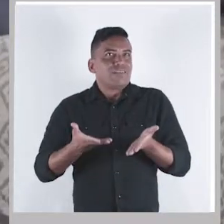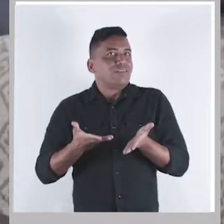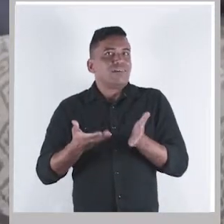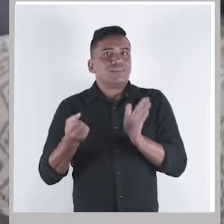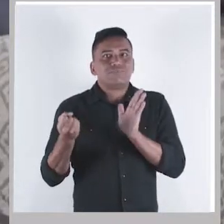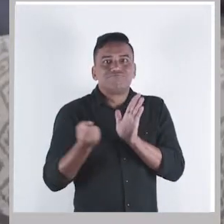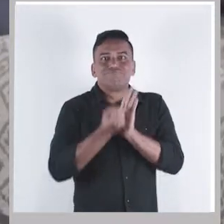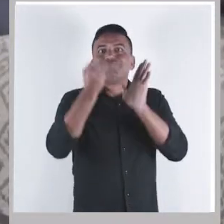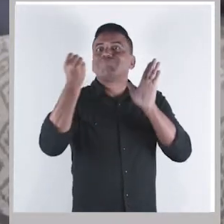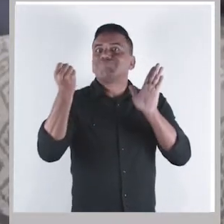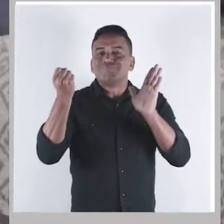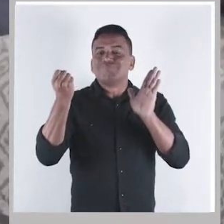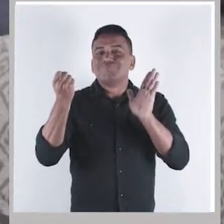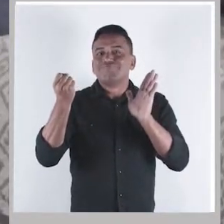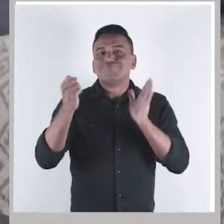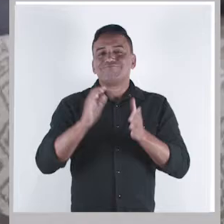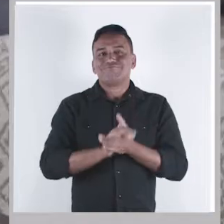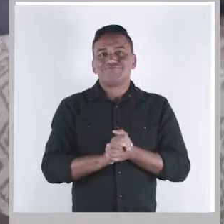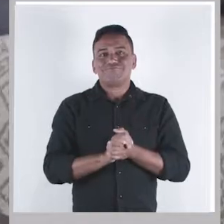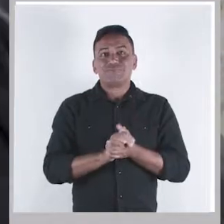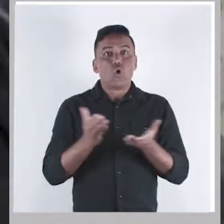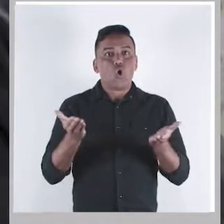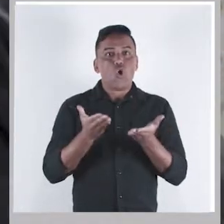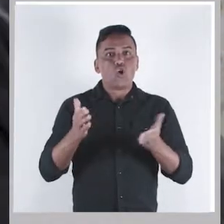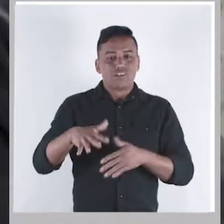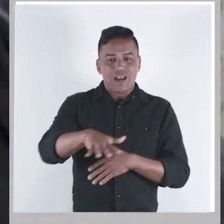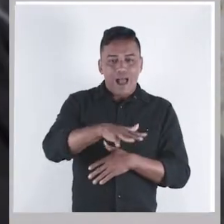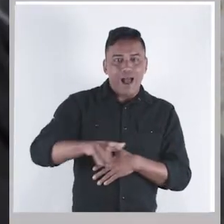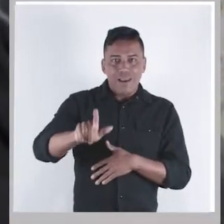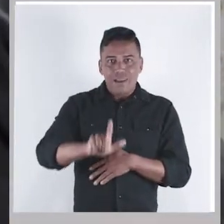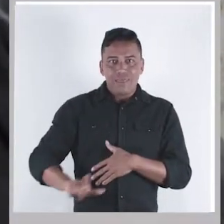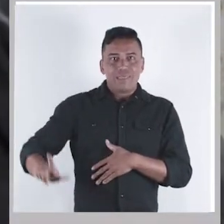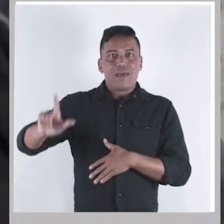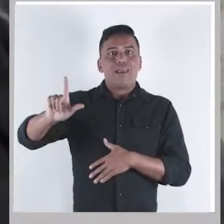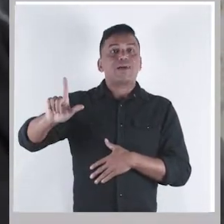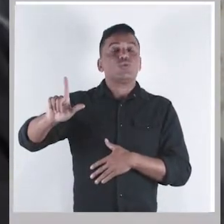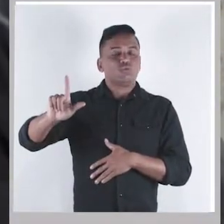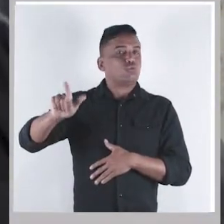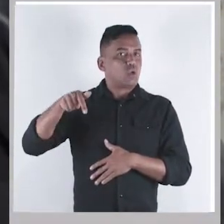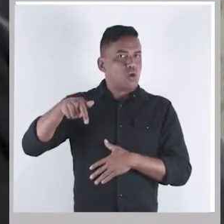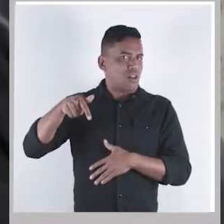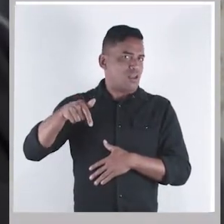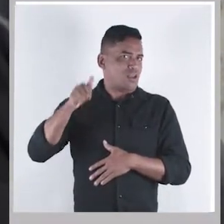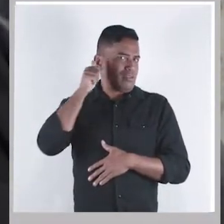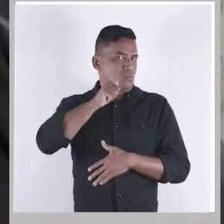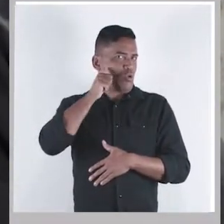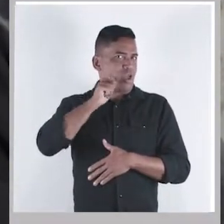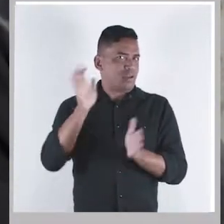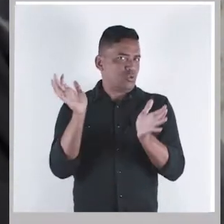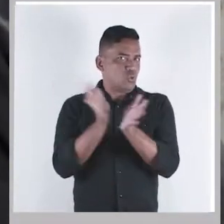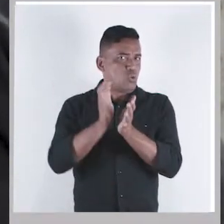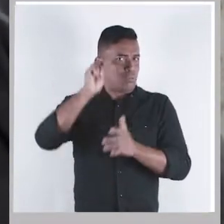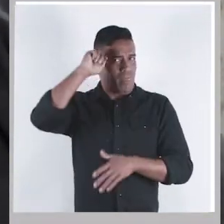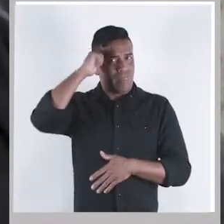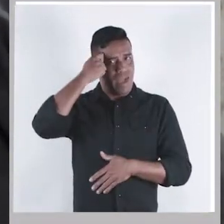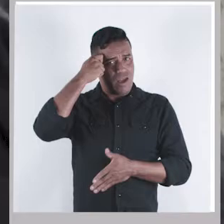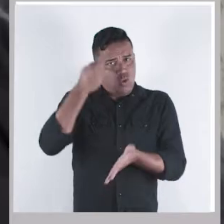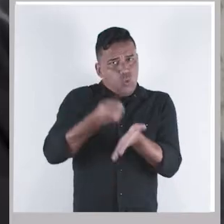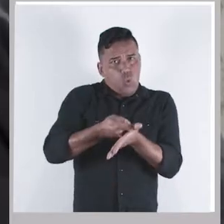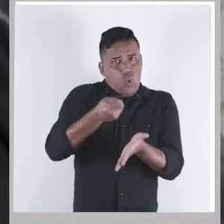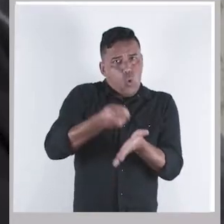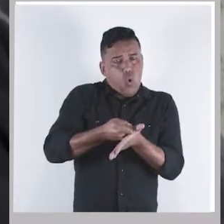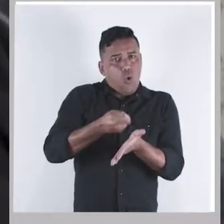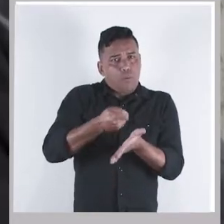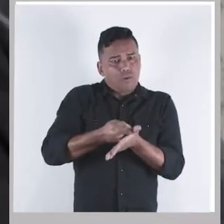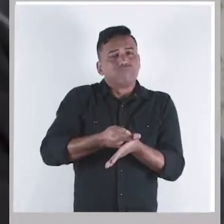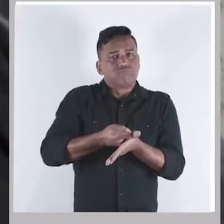muito a se produzir? Eu acho que teve um movimento, né? A própria